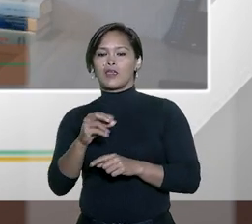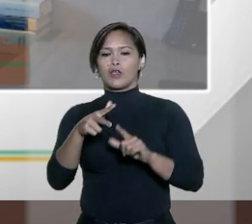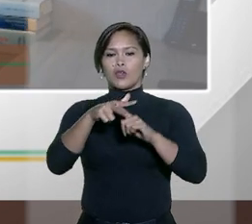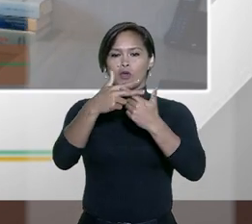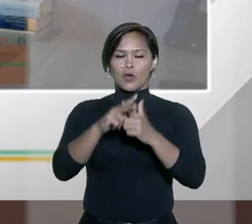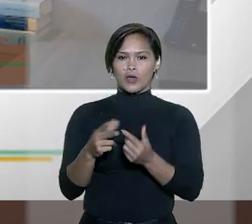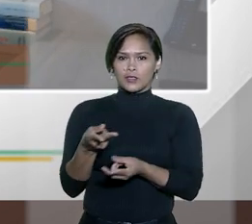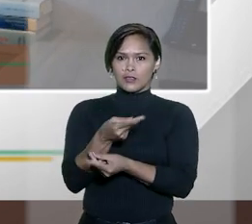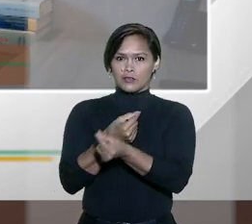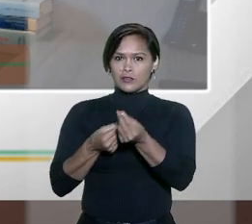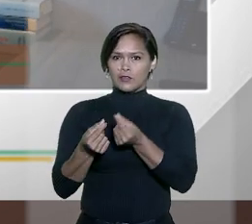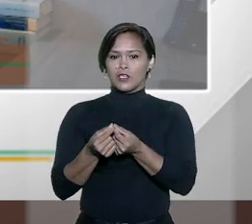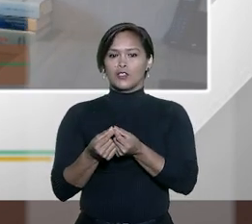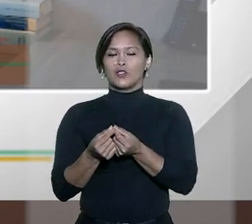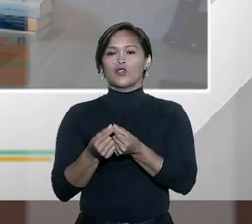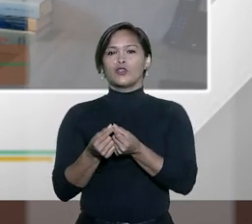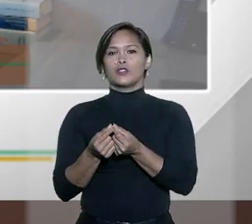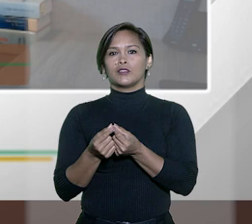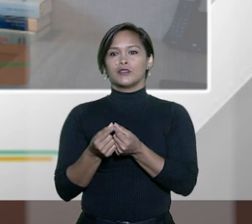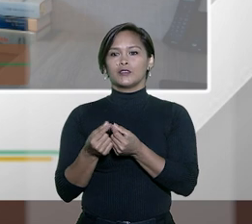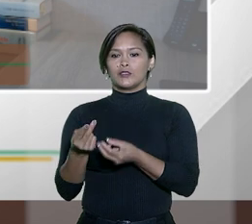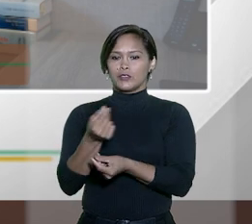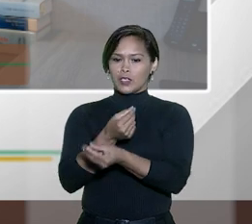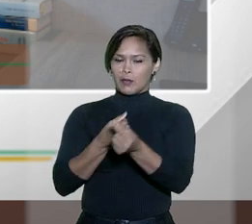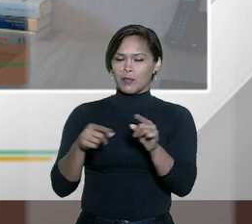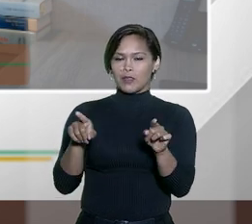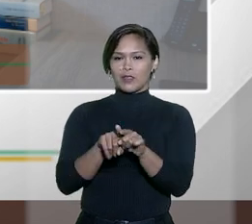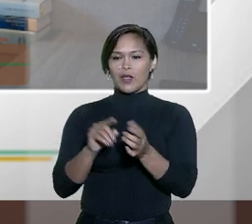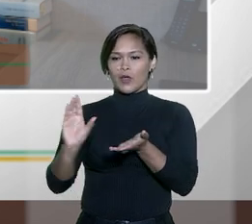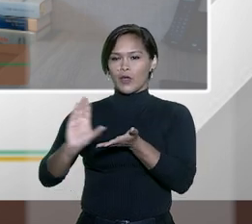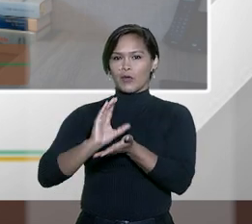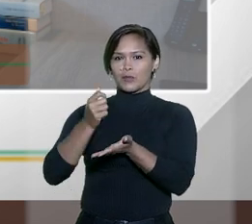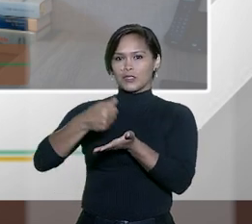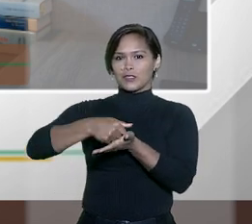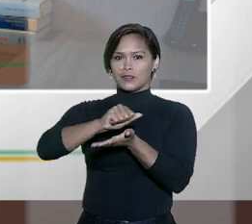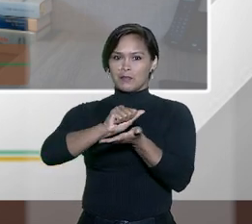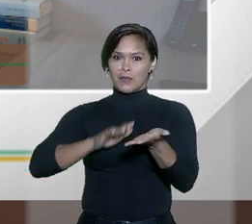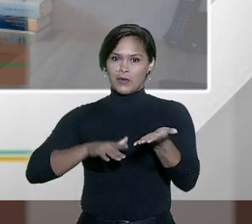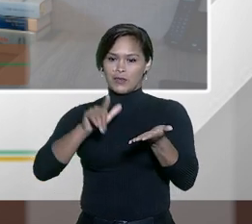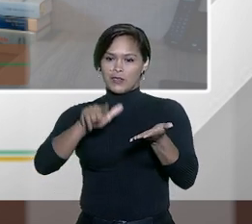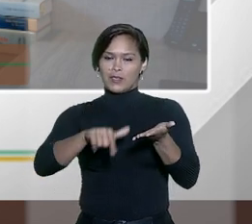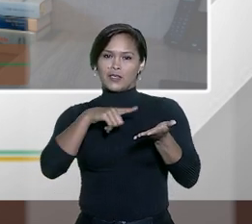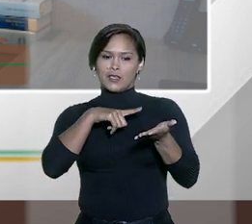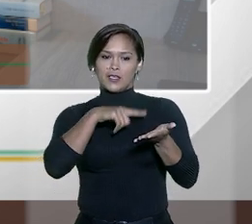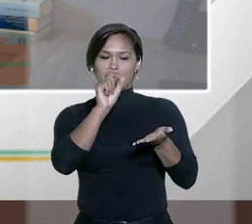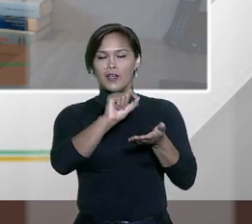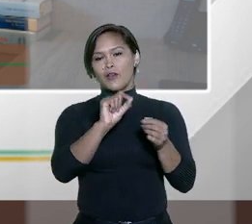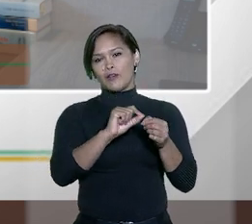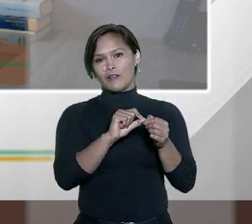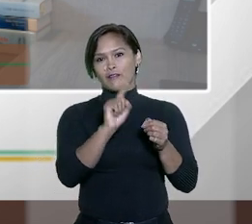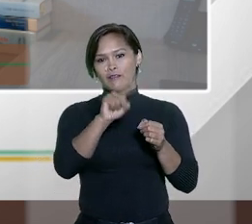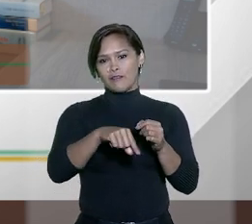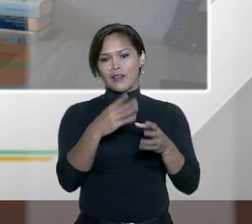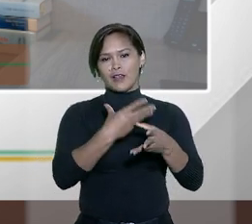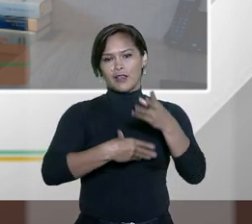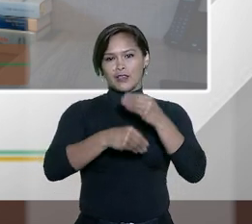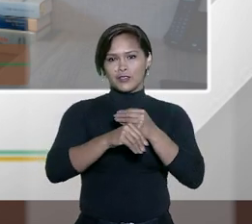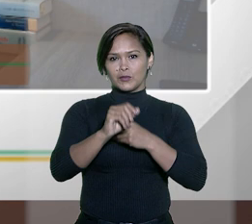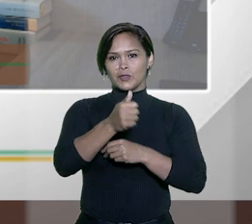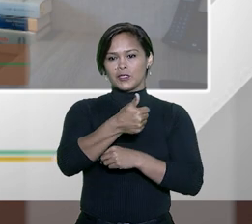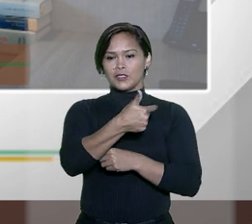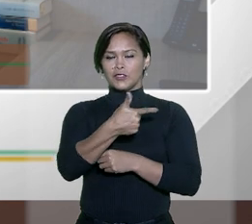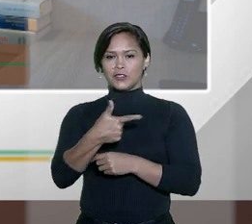correção monetária, remuneração do capital e compensação da mora, que é justamente o que fala, né, a súmula